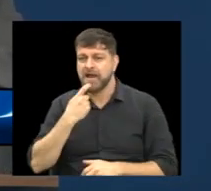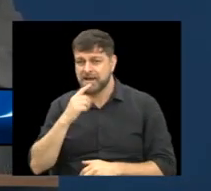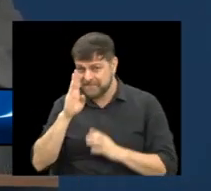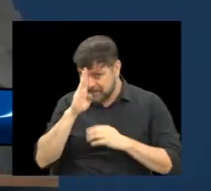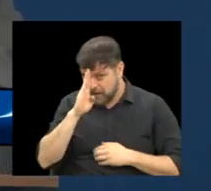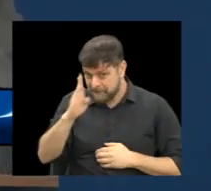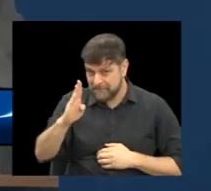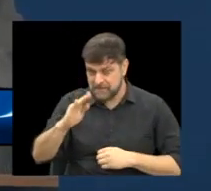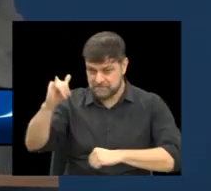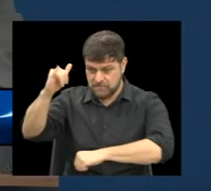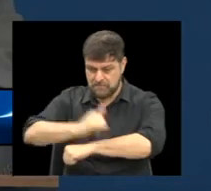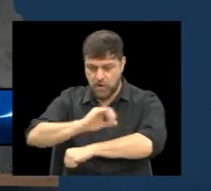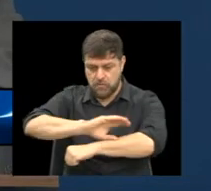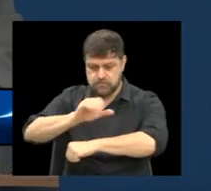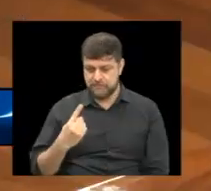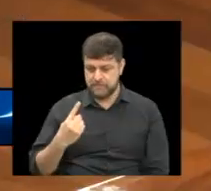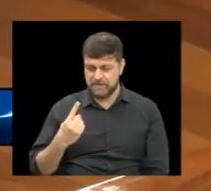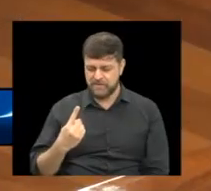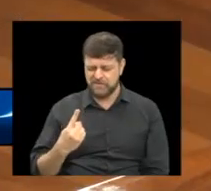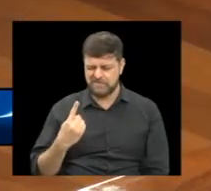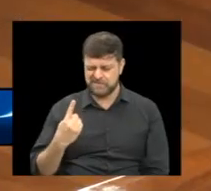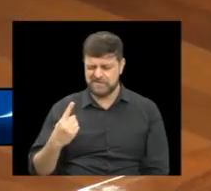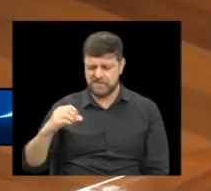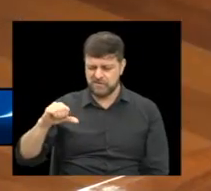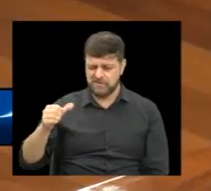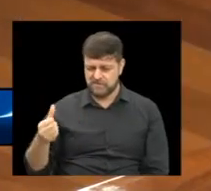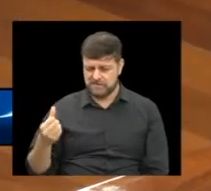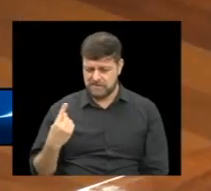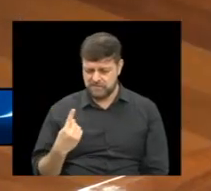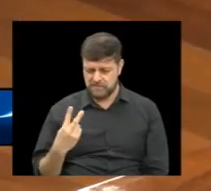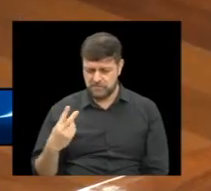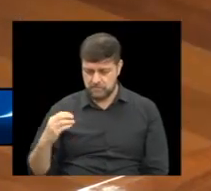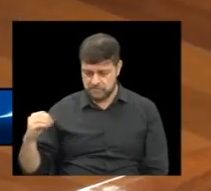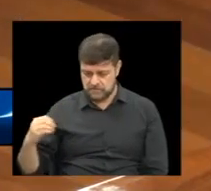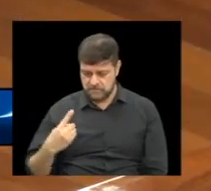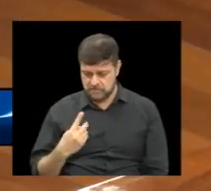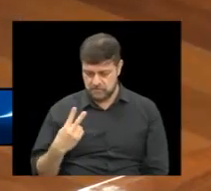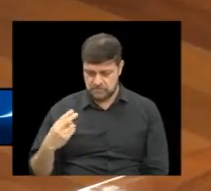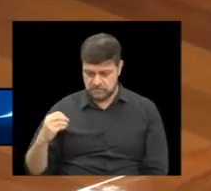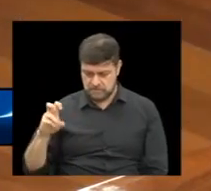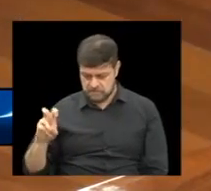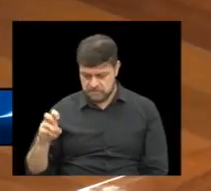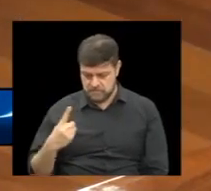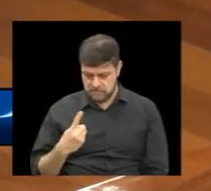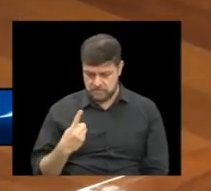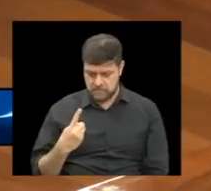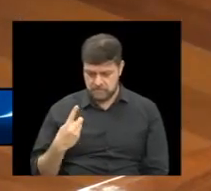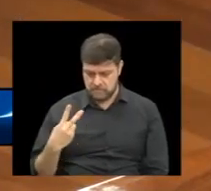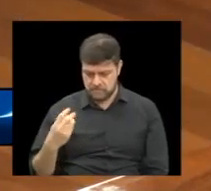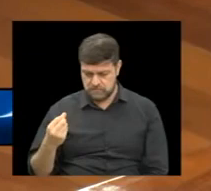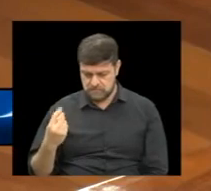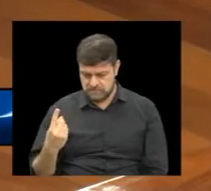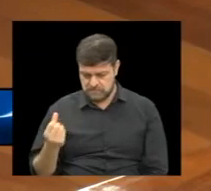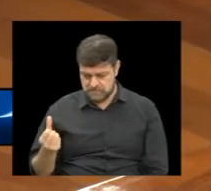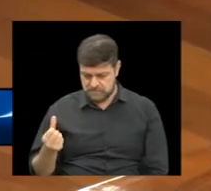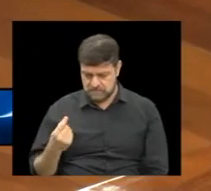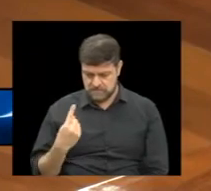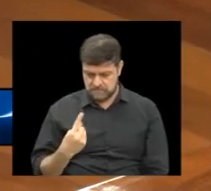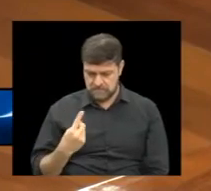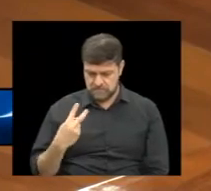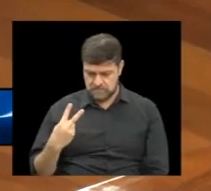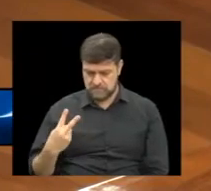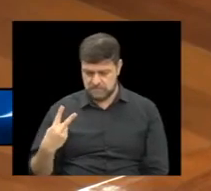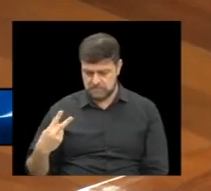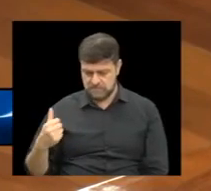especialmente a região do entorno do aeroporto de Viracopos. A vereadora Mariana Conte pediu destaque na votação das emendas, ou seja, que a votação